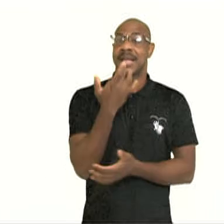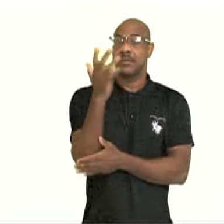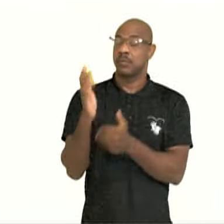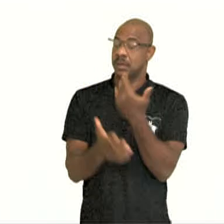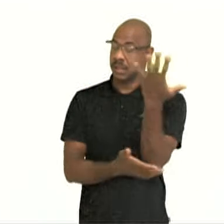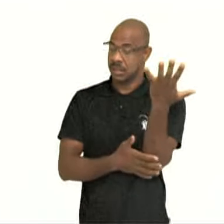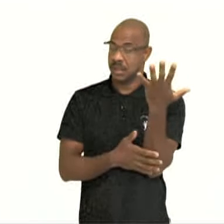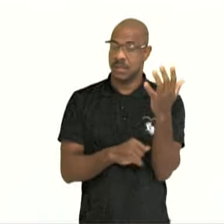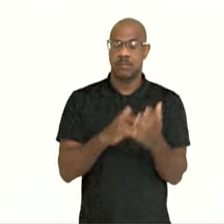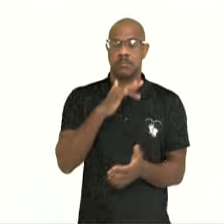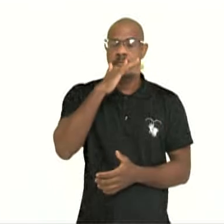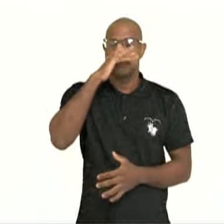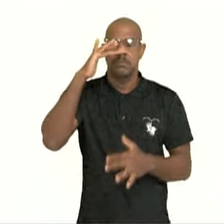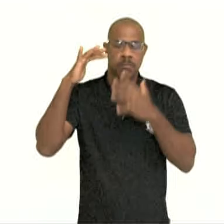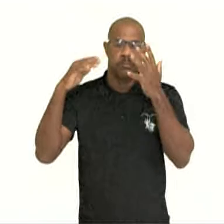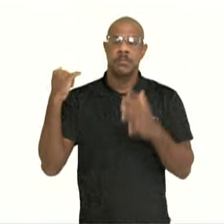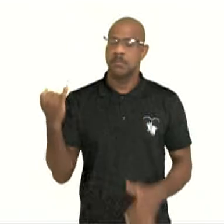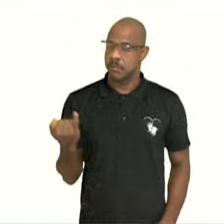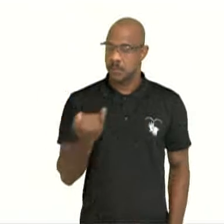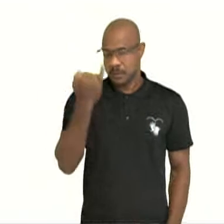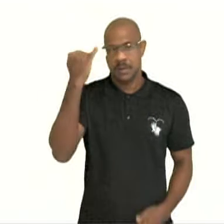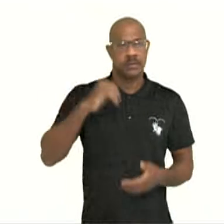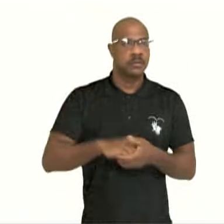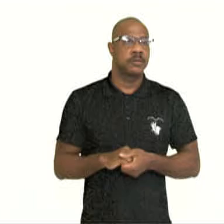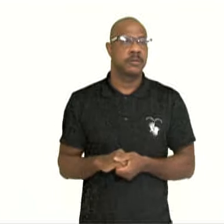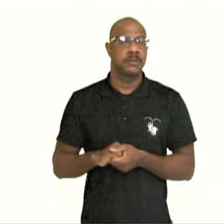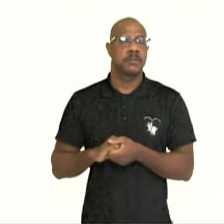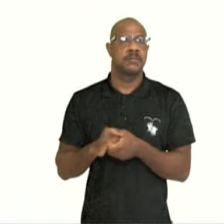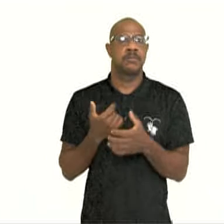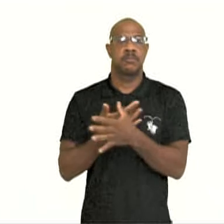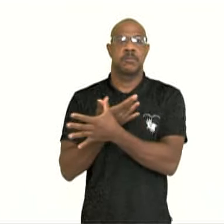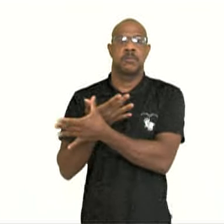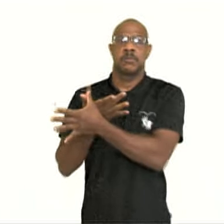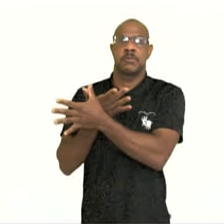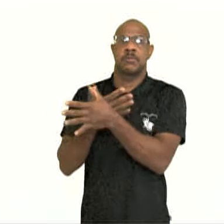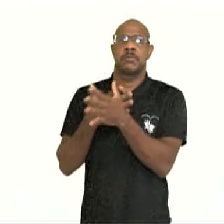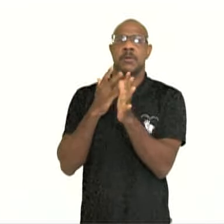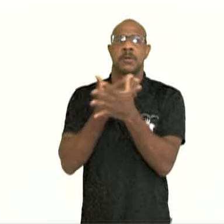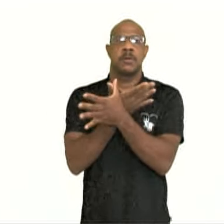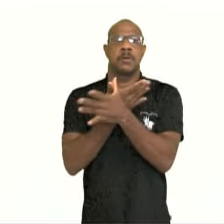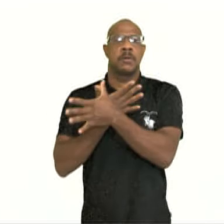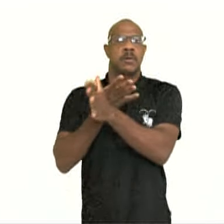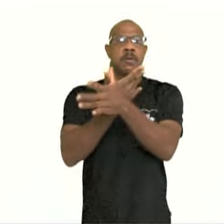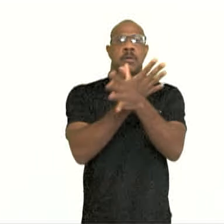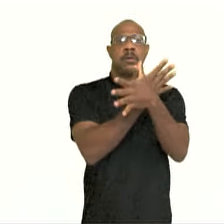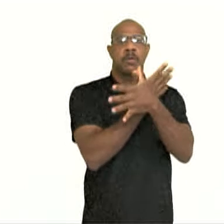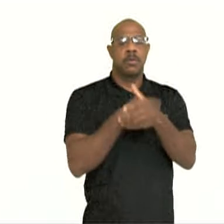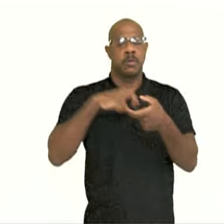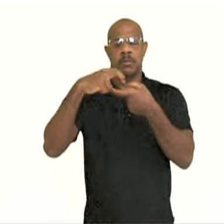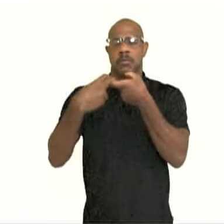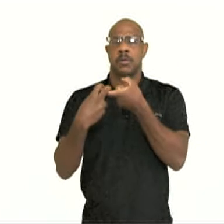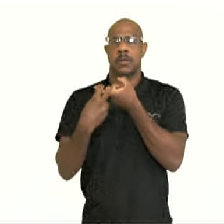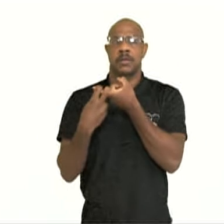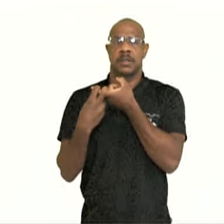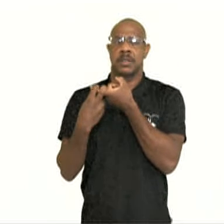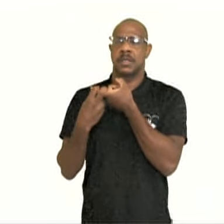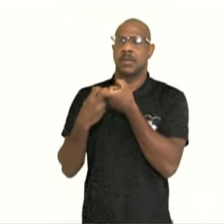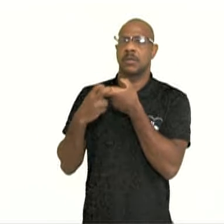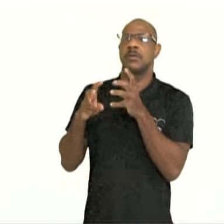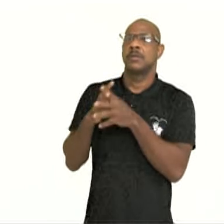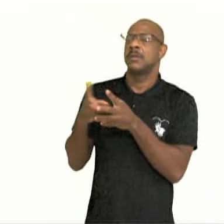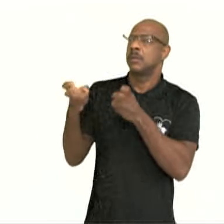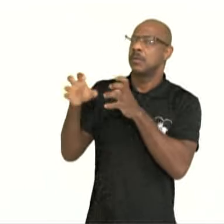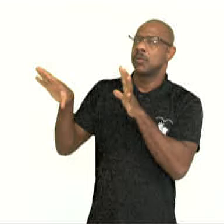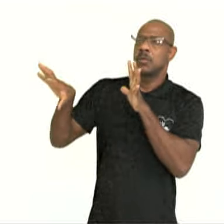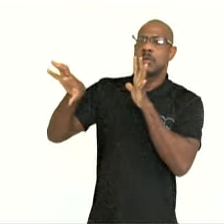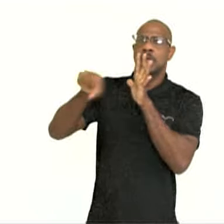importante, pois ele acaba atraindo polinizadores com pouco estímulo visual, como por exemplo os morcegos, as mariposas,